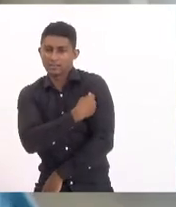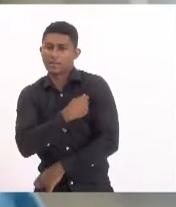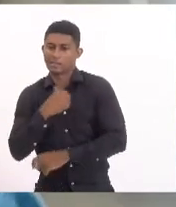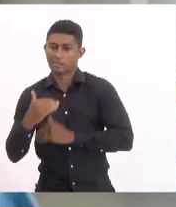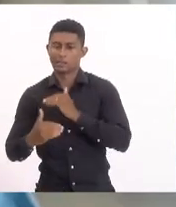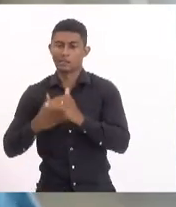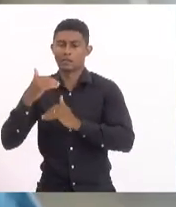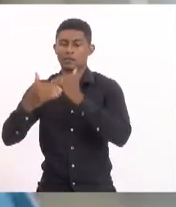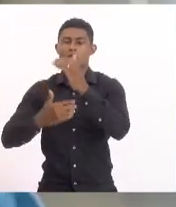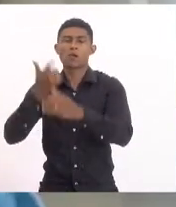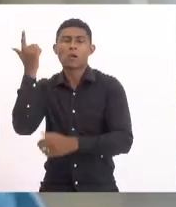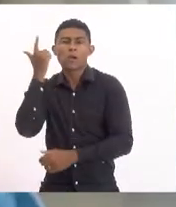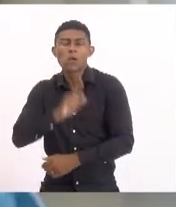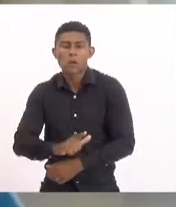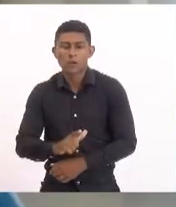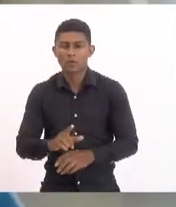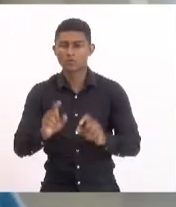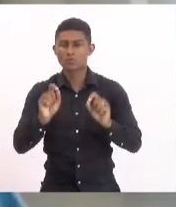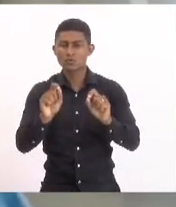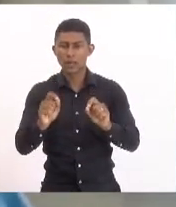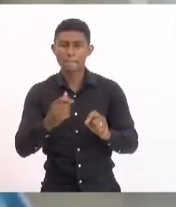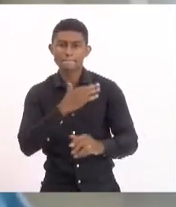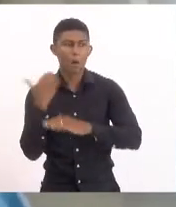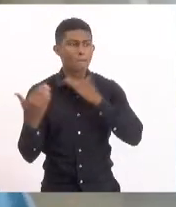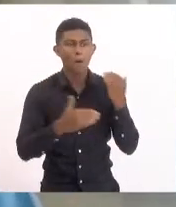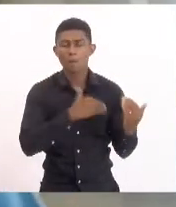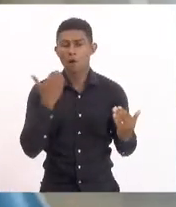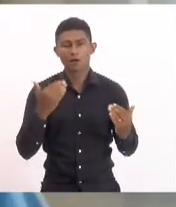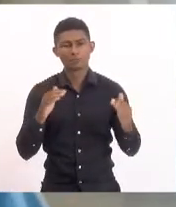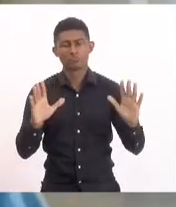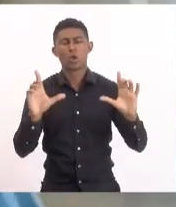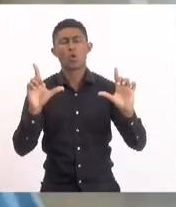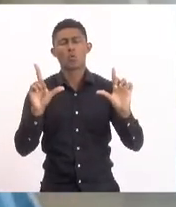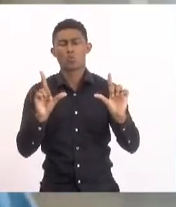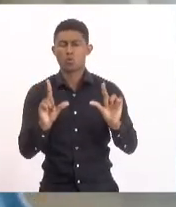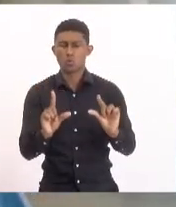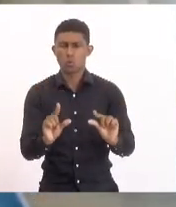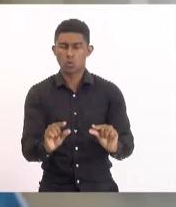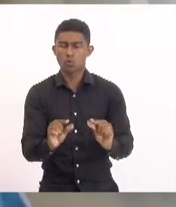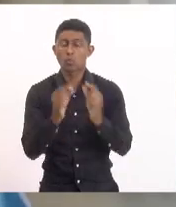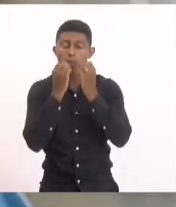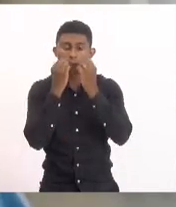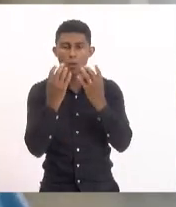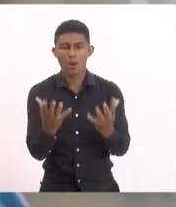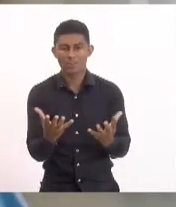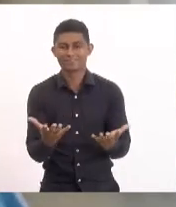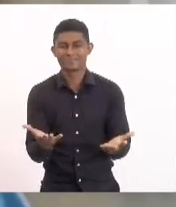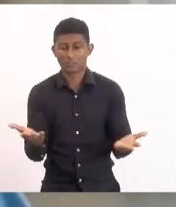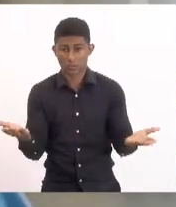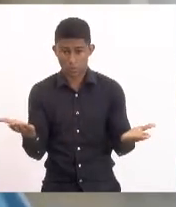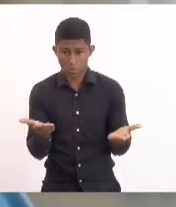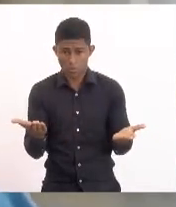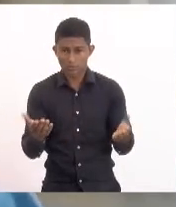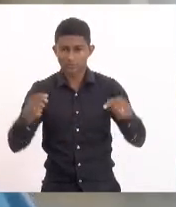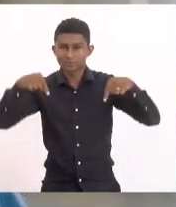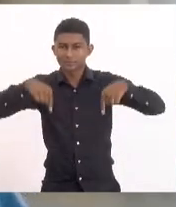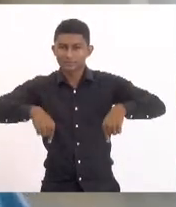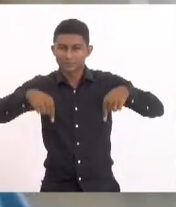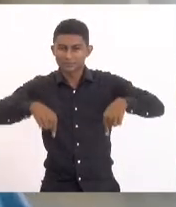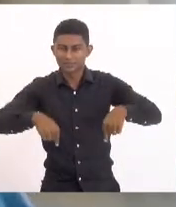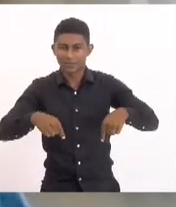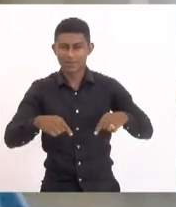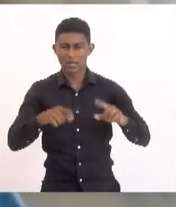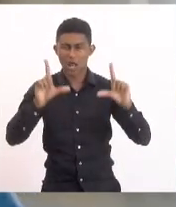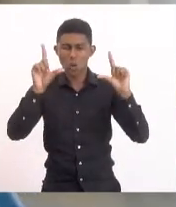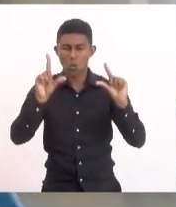reduzir em muito a mortalidade da Covid-19. Hoje a gente tem uma taxa de